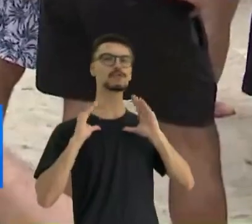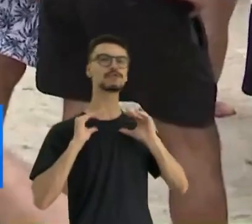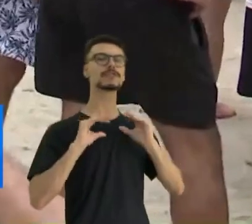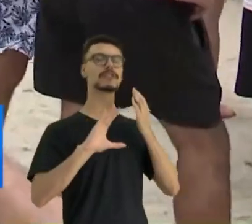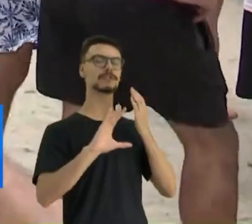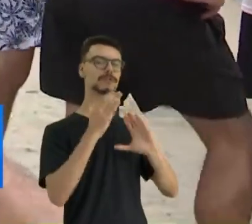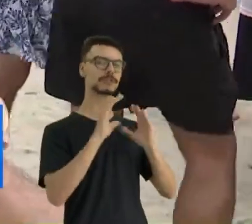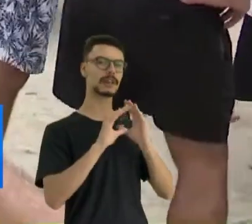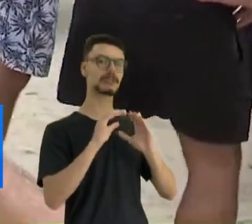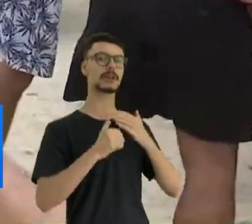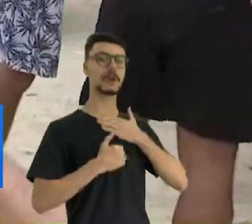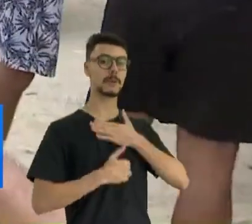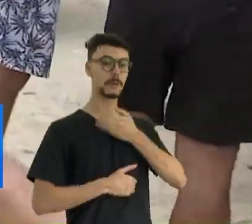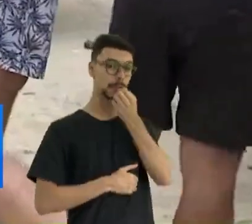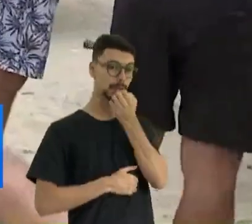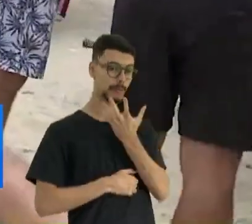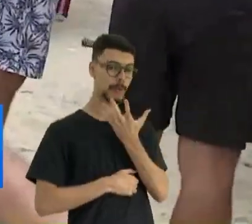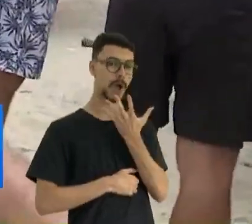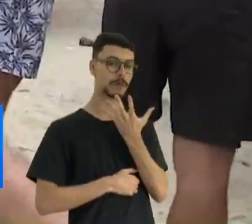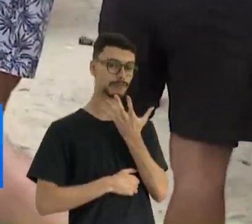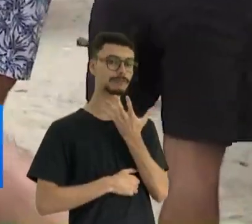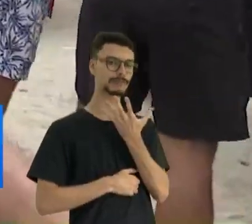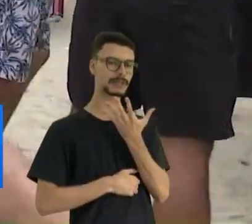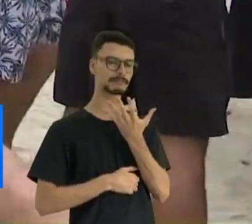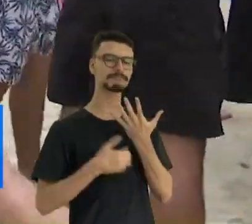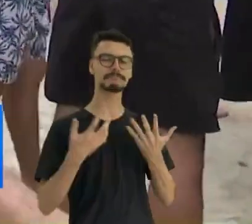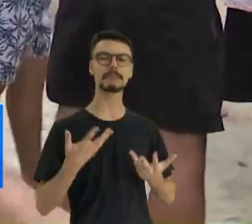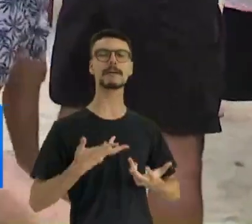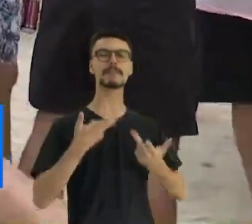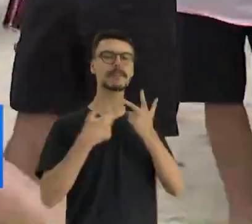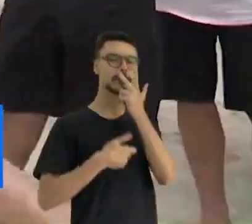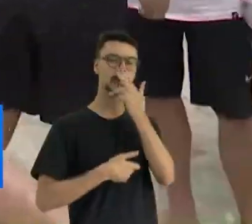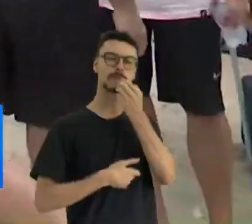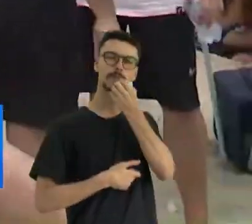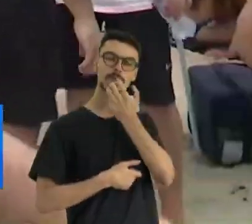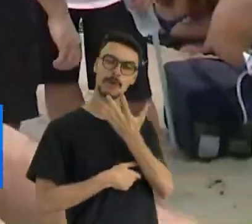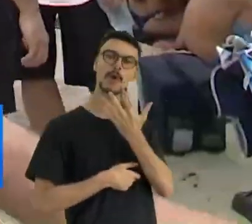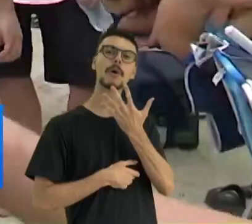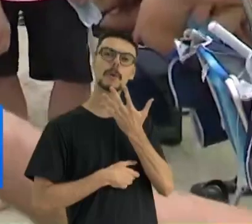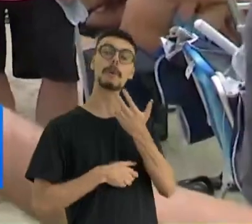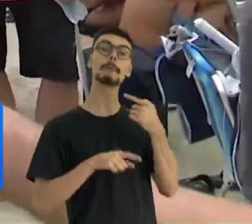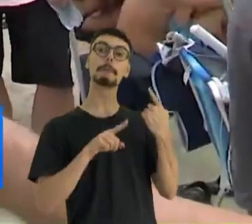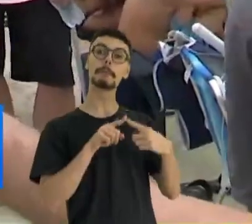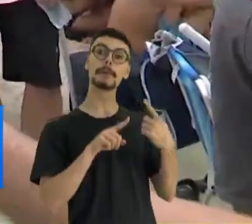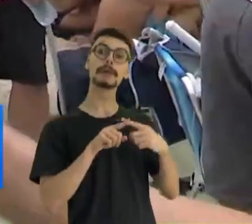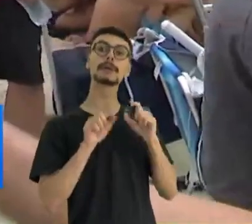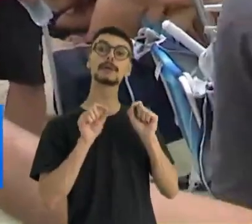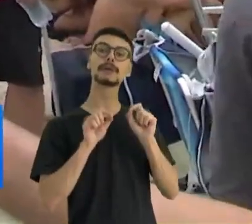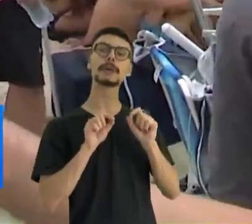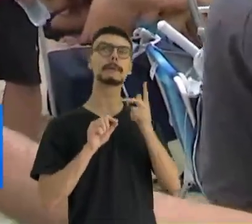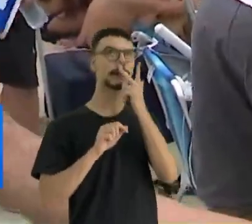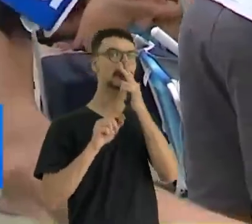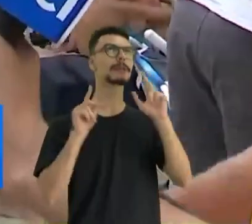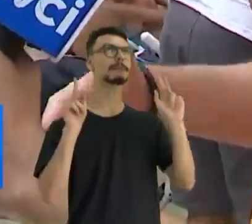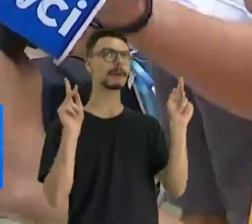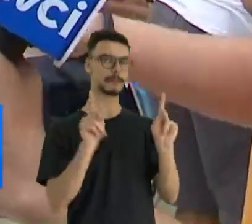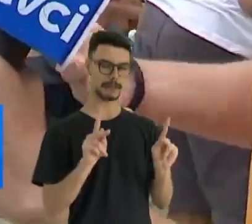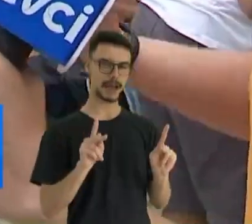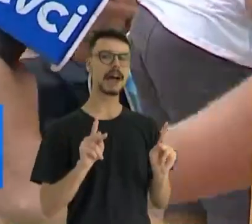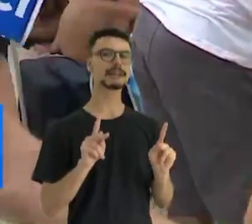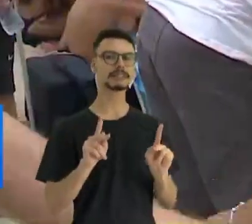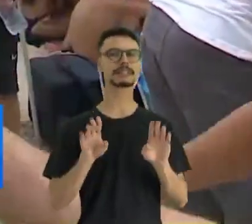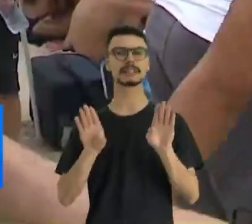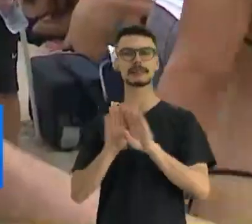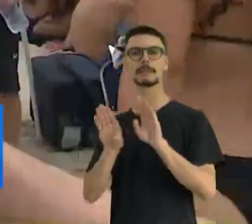mim é muito boa. Tipo, é incrível, eu acho muito boa. Essa porque traz, eu acho, uma paz, assim. É, traz uma